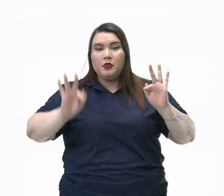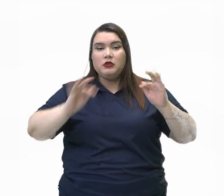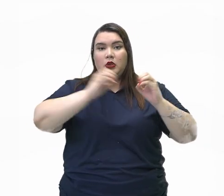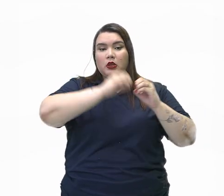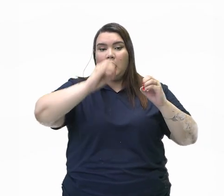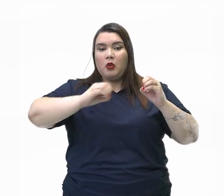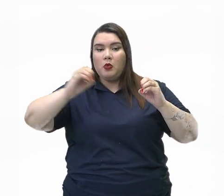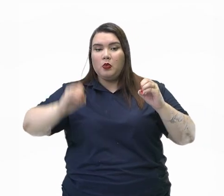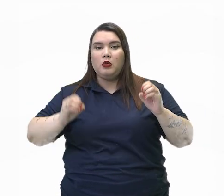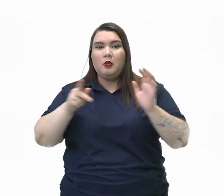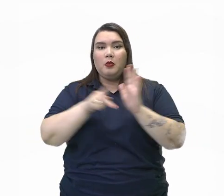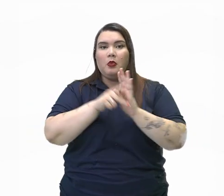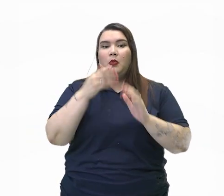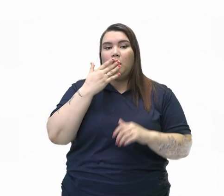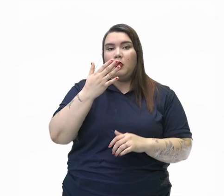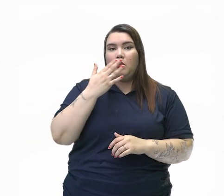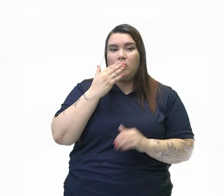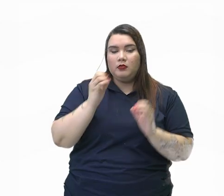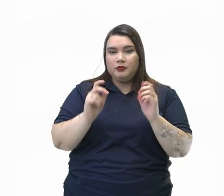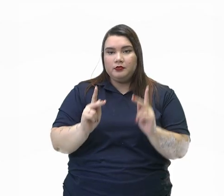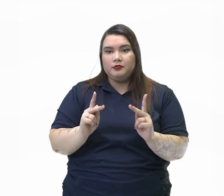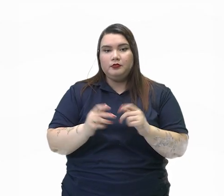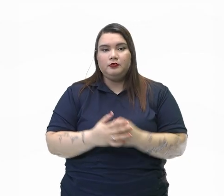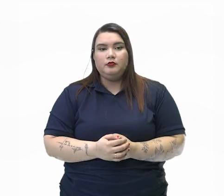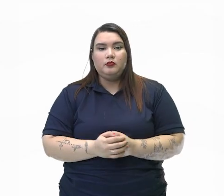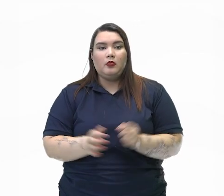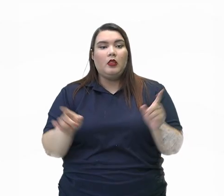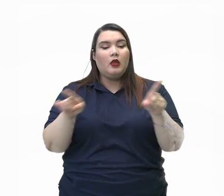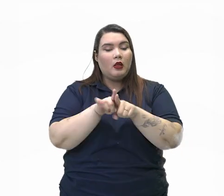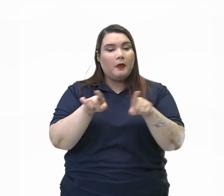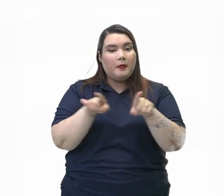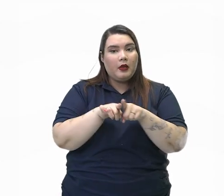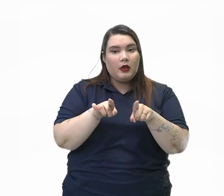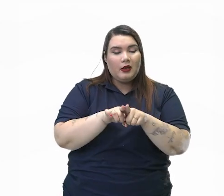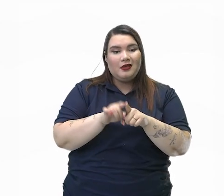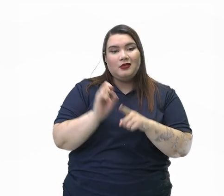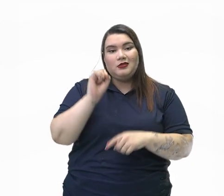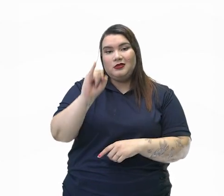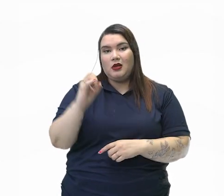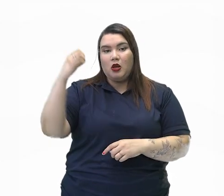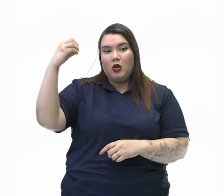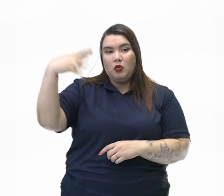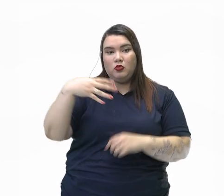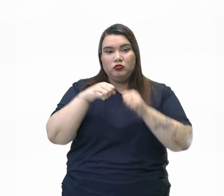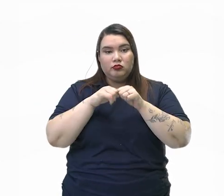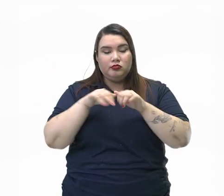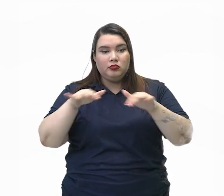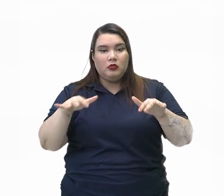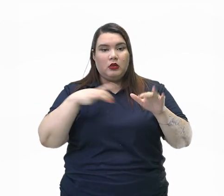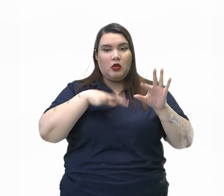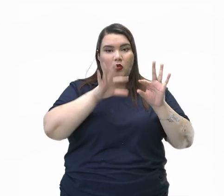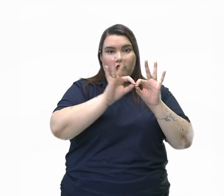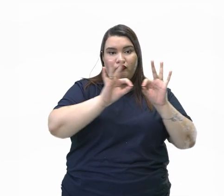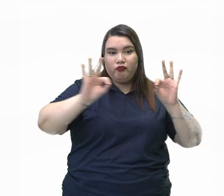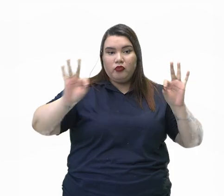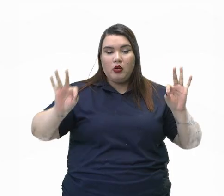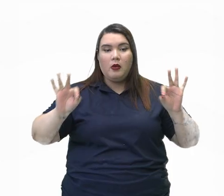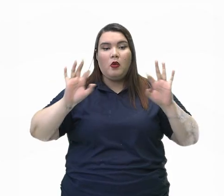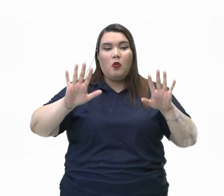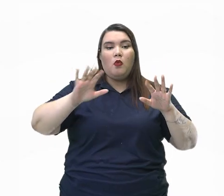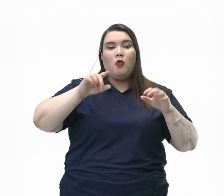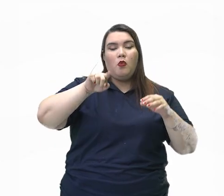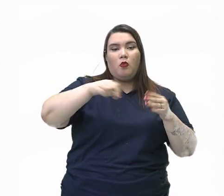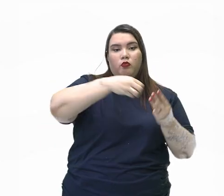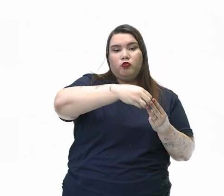da frequência de onda da cor. Também, né, mesmo que a luz se propague em linha